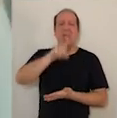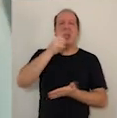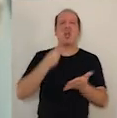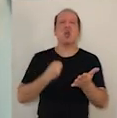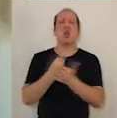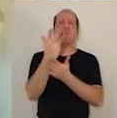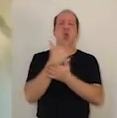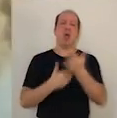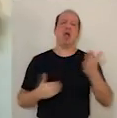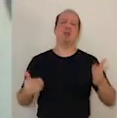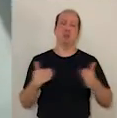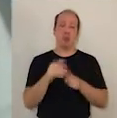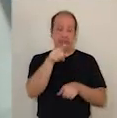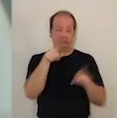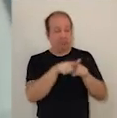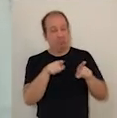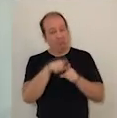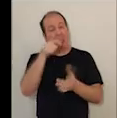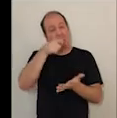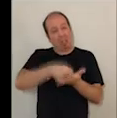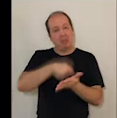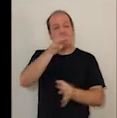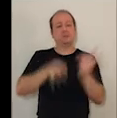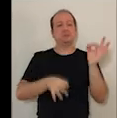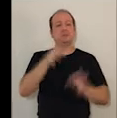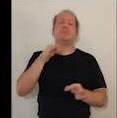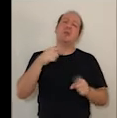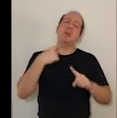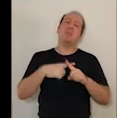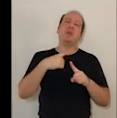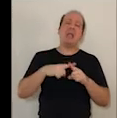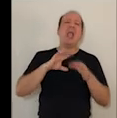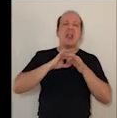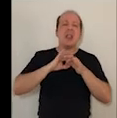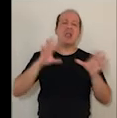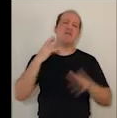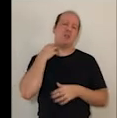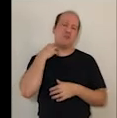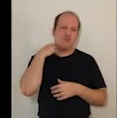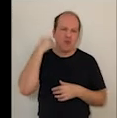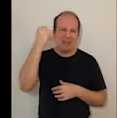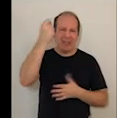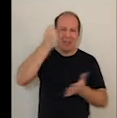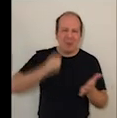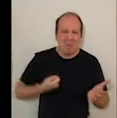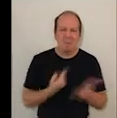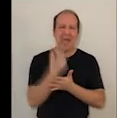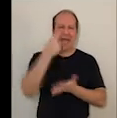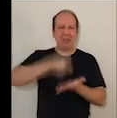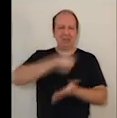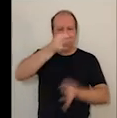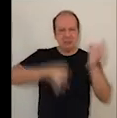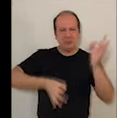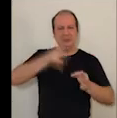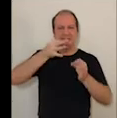e provavelmente ao senhor também, excelência, para que o livre da forca... Comprar os juízes de Veneza? O que